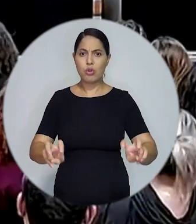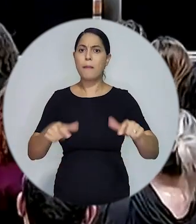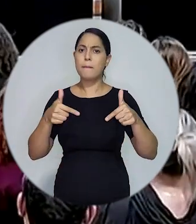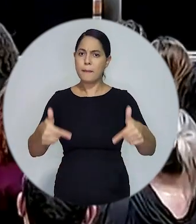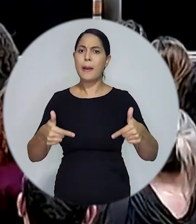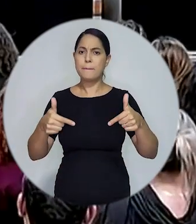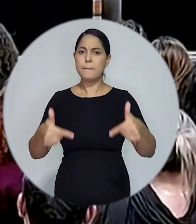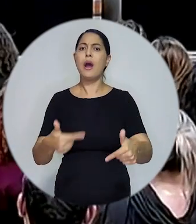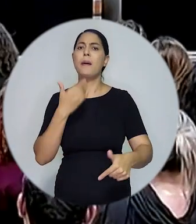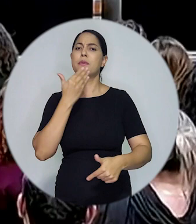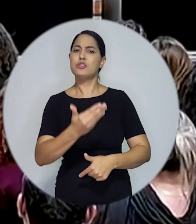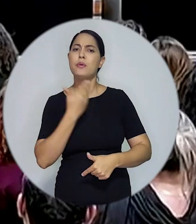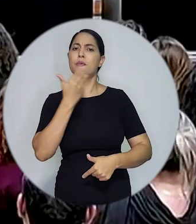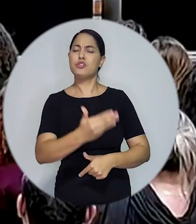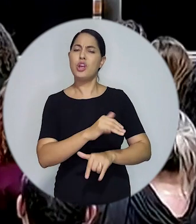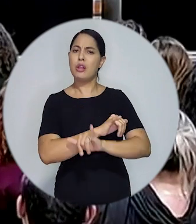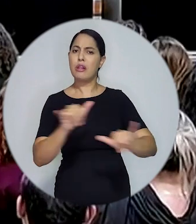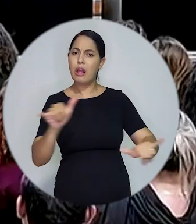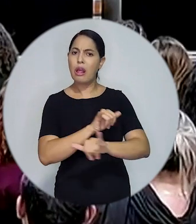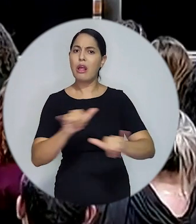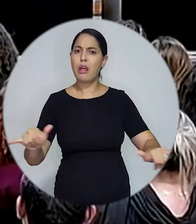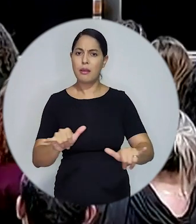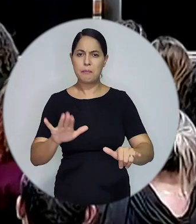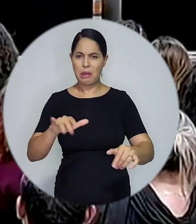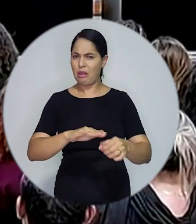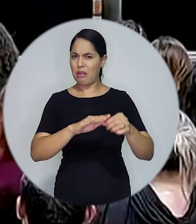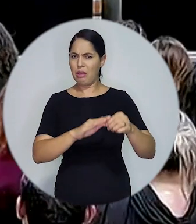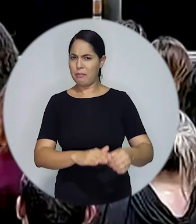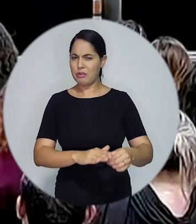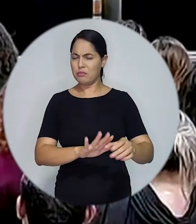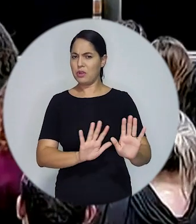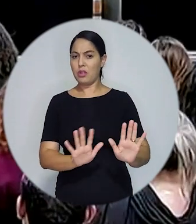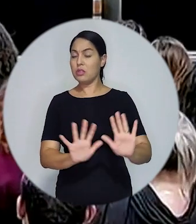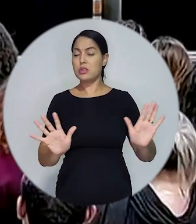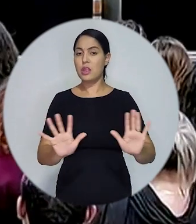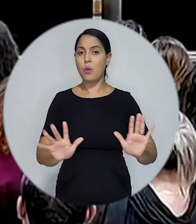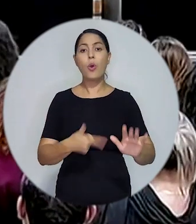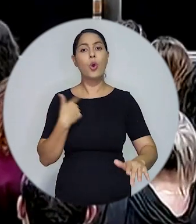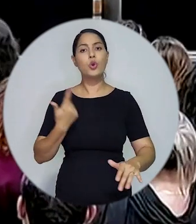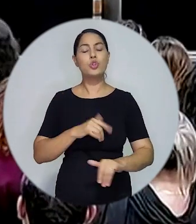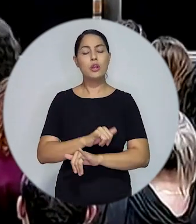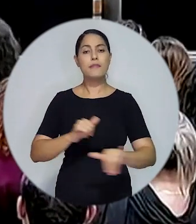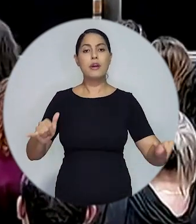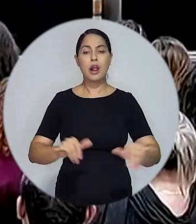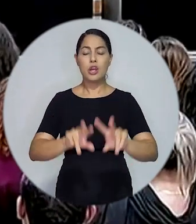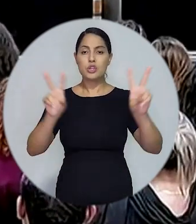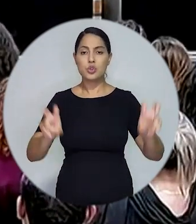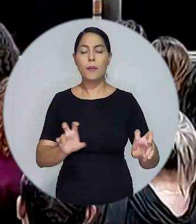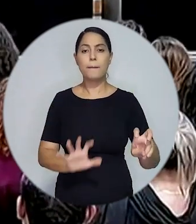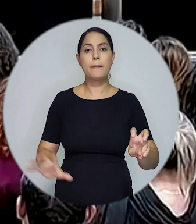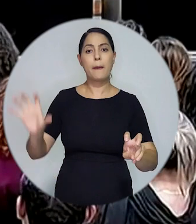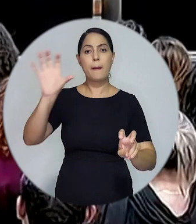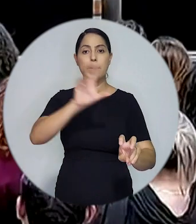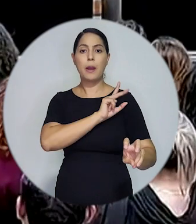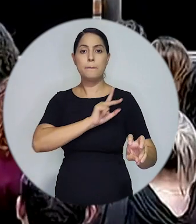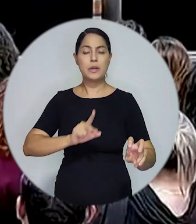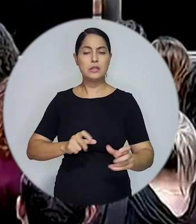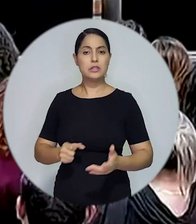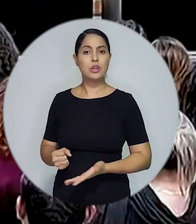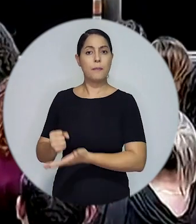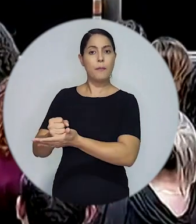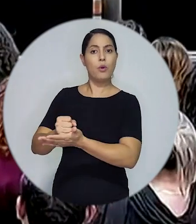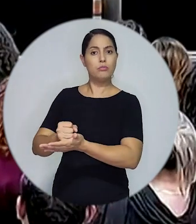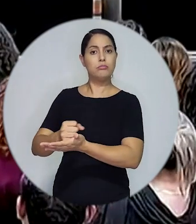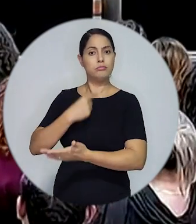proposições como forma não de intimidar, para dizer que a instituição OAB, através do seu sistema OAB, do seu presidente da subseção, do seu presidente